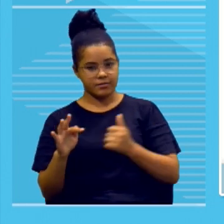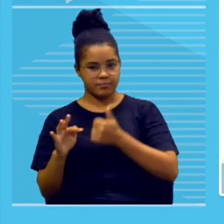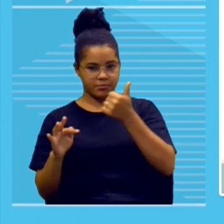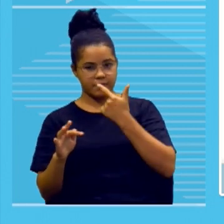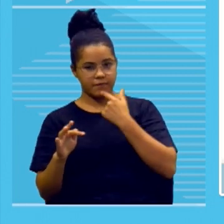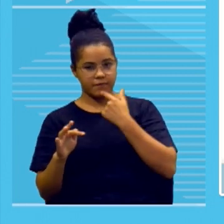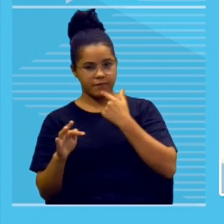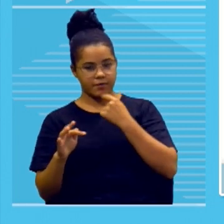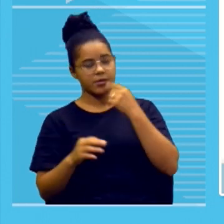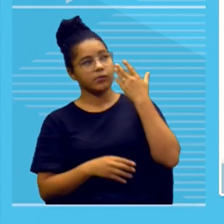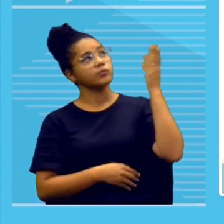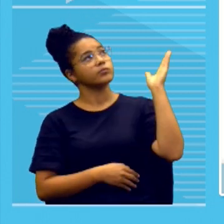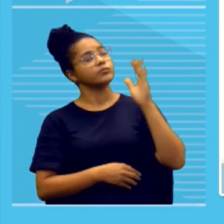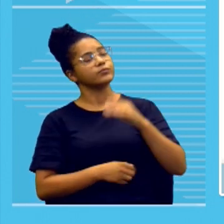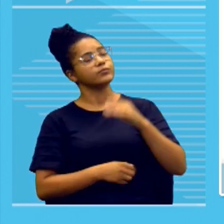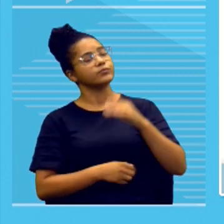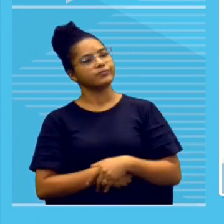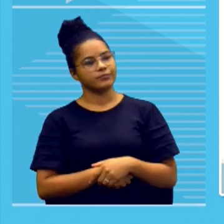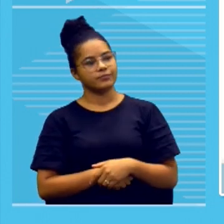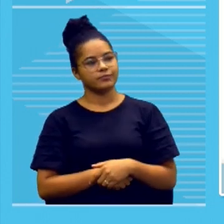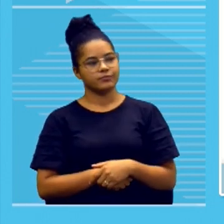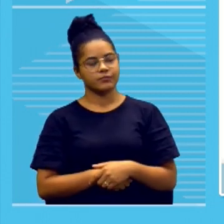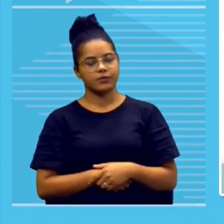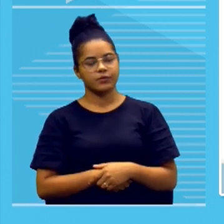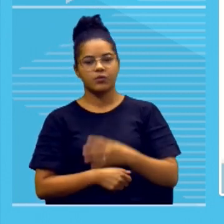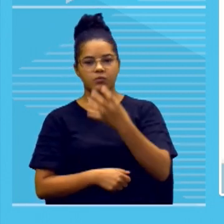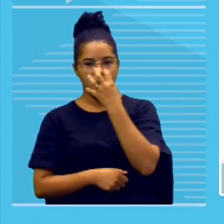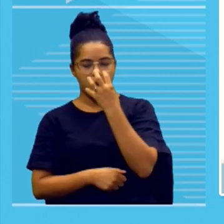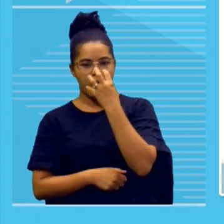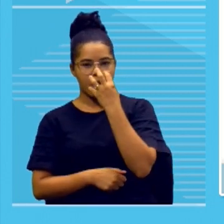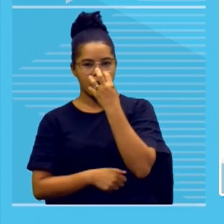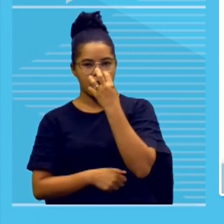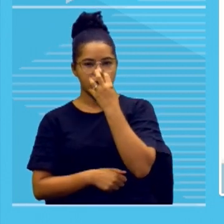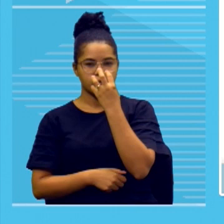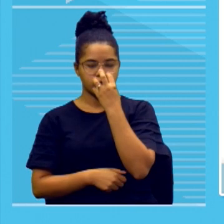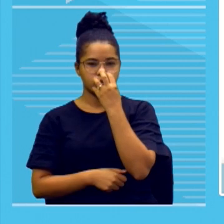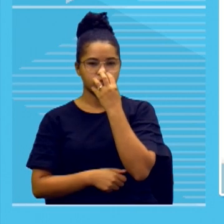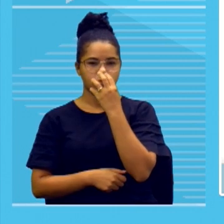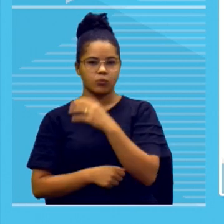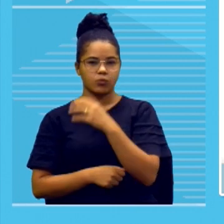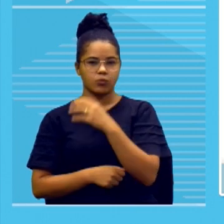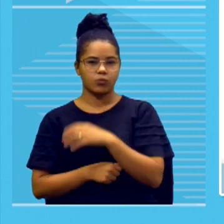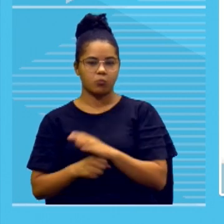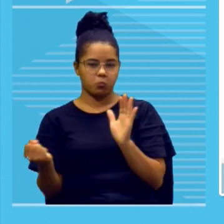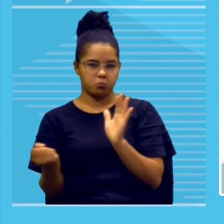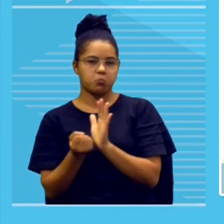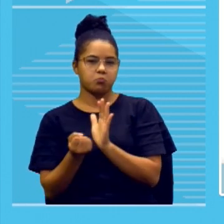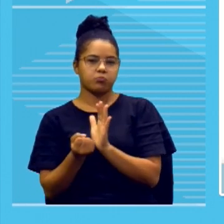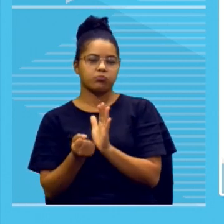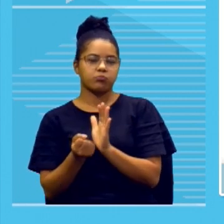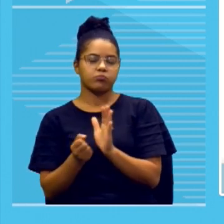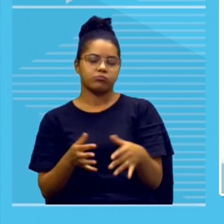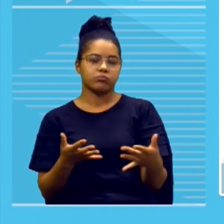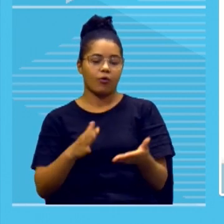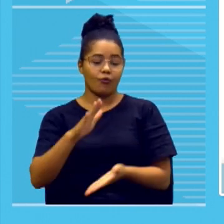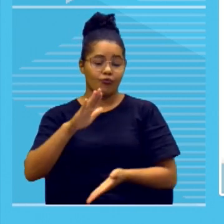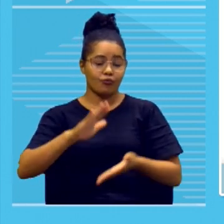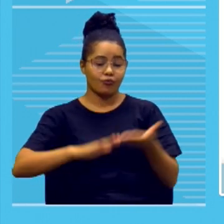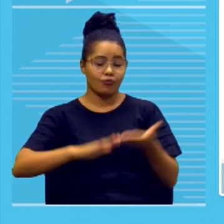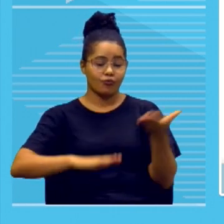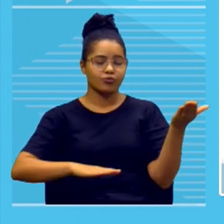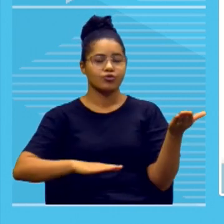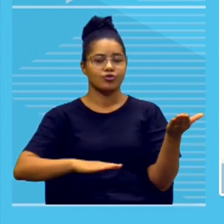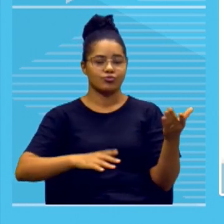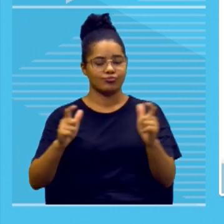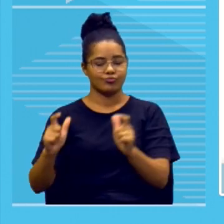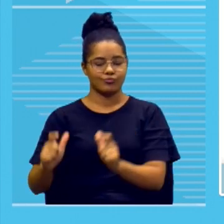do canil. Quem foi que fugiu? Os cachorros de raça. Pois é, o sujeito. Quando você quiser saber quem é o sujeito do verbo,